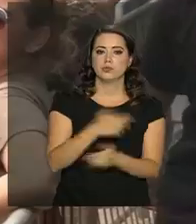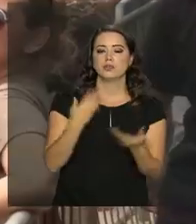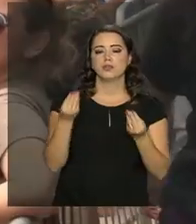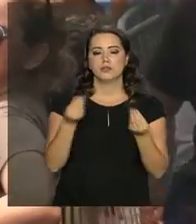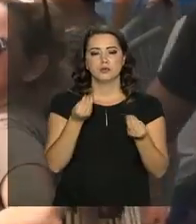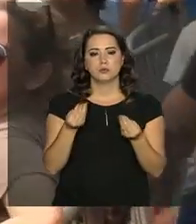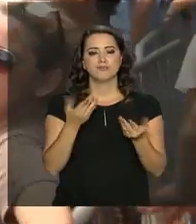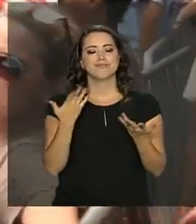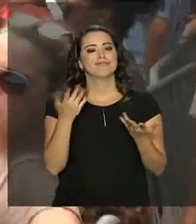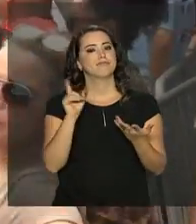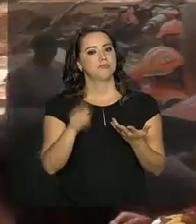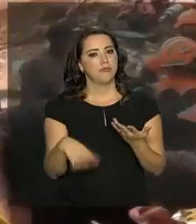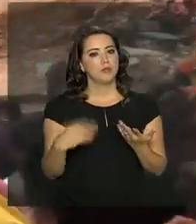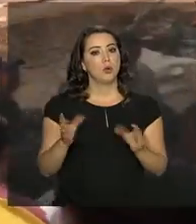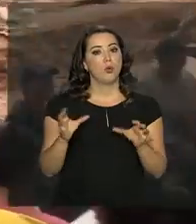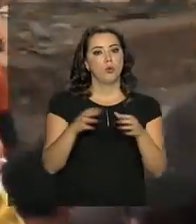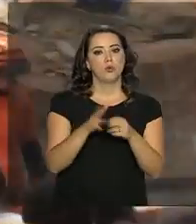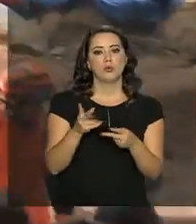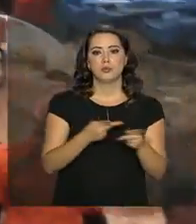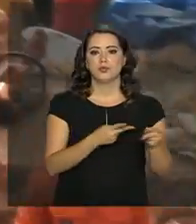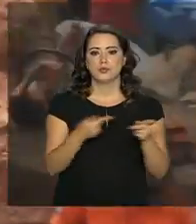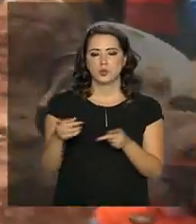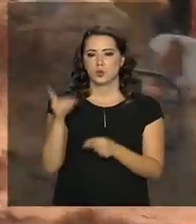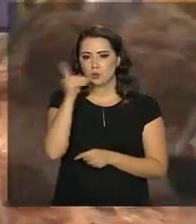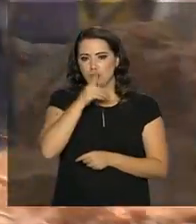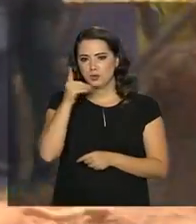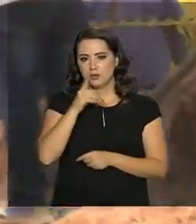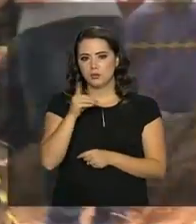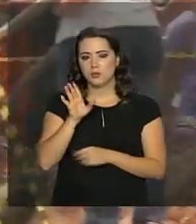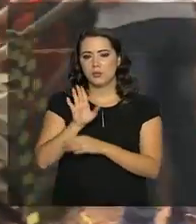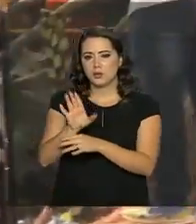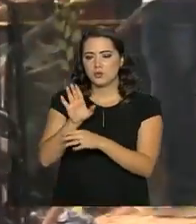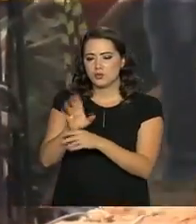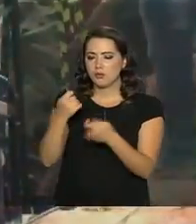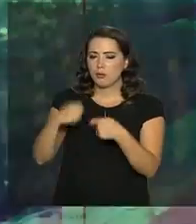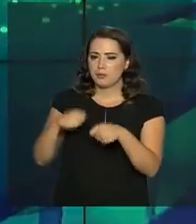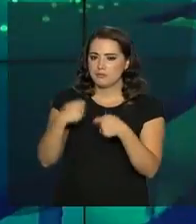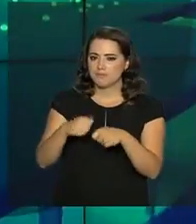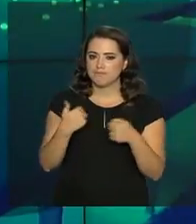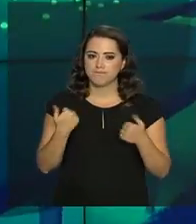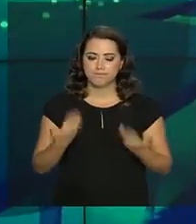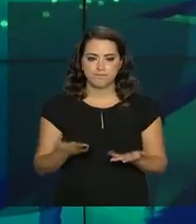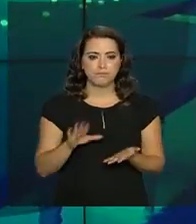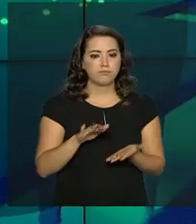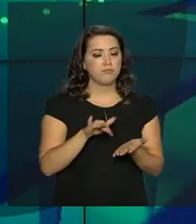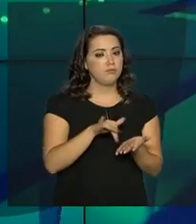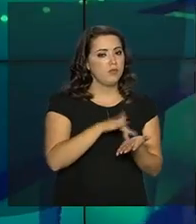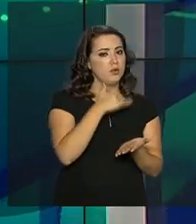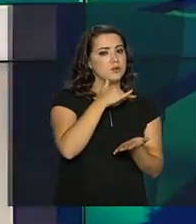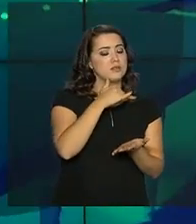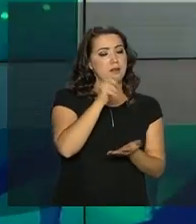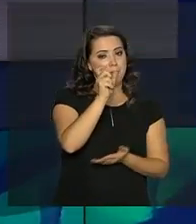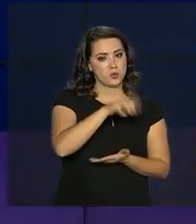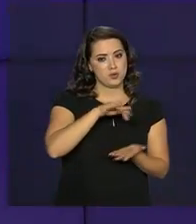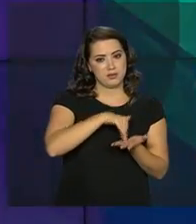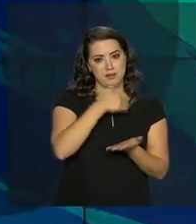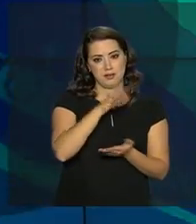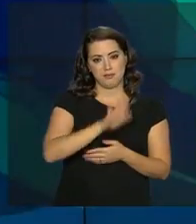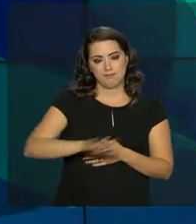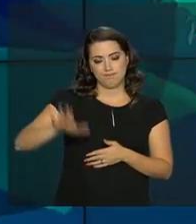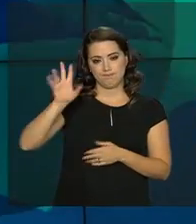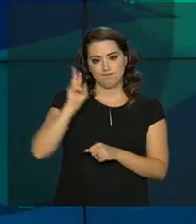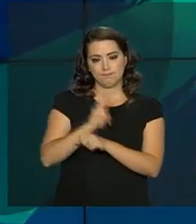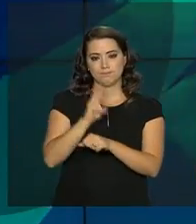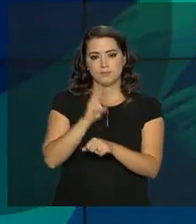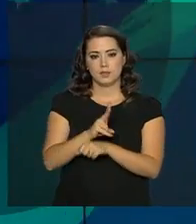danos a equipe visitou a área neste domingo para prestar o auxílio necessário o secretário nacional de proteção e defesa civil